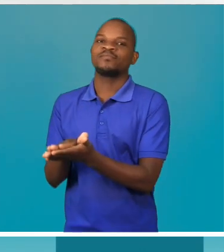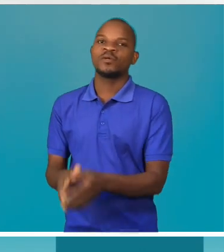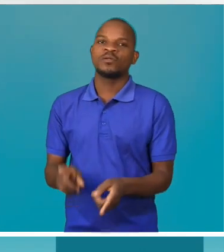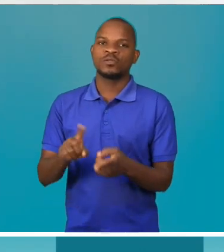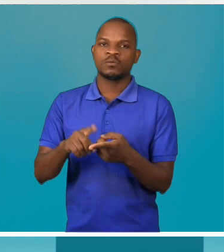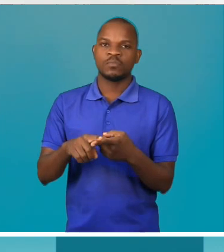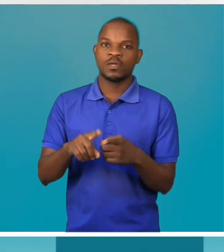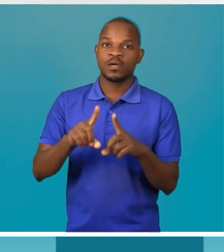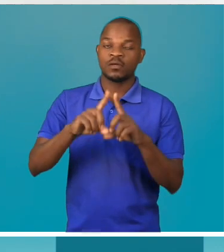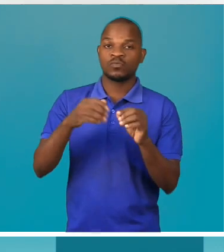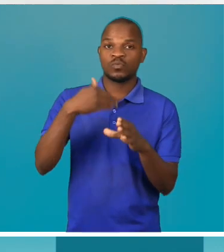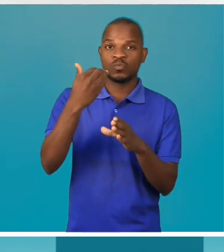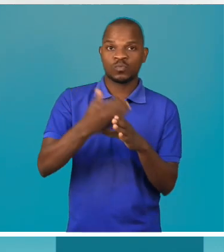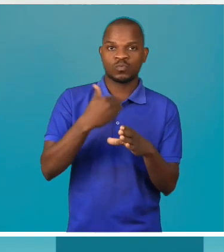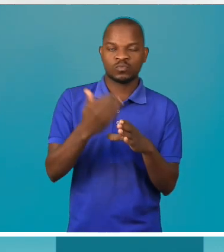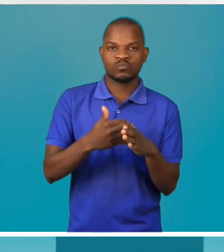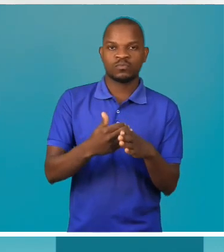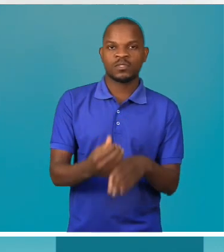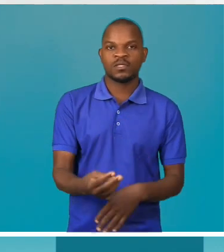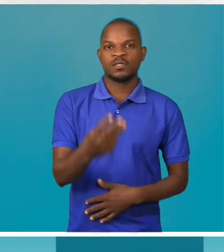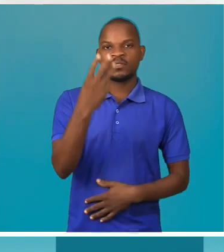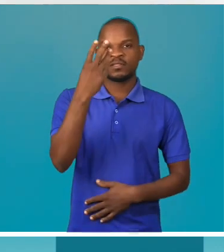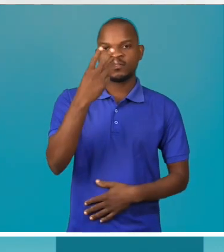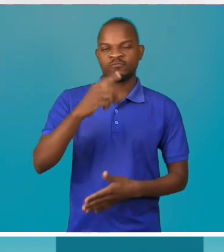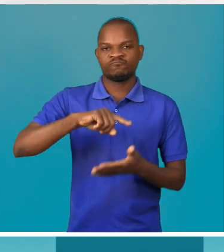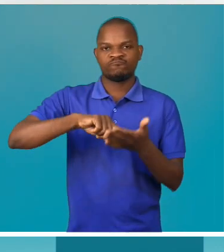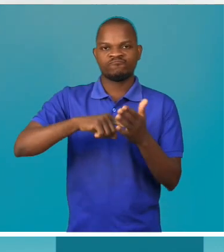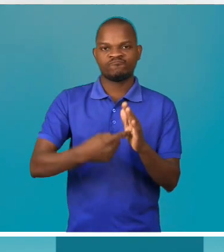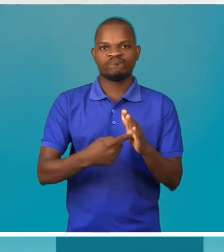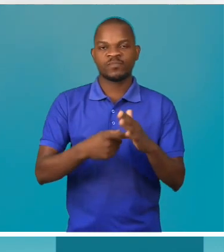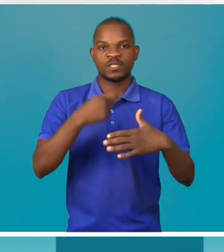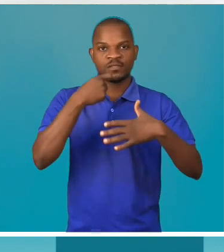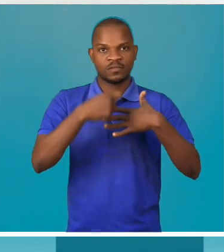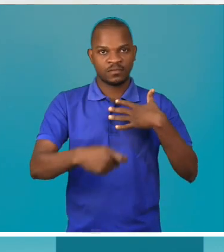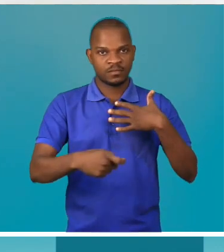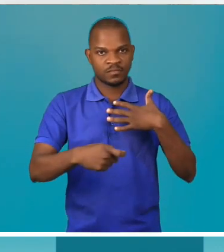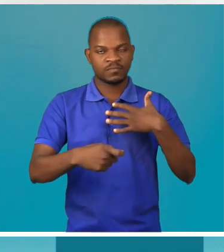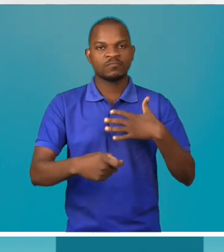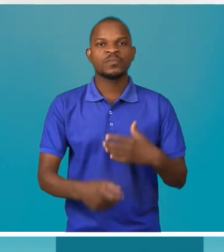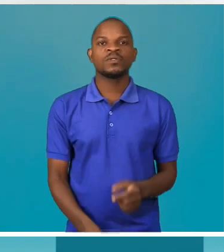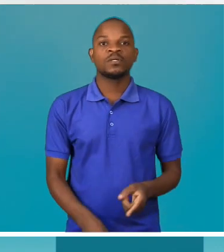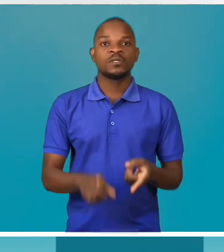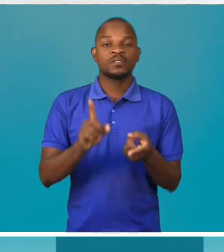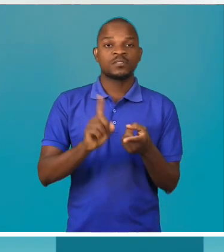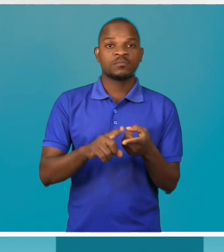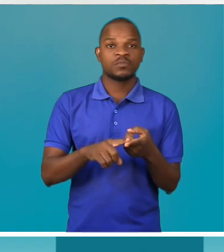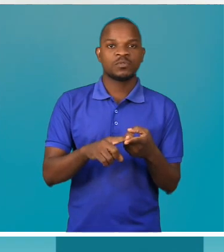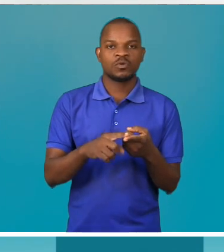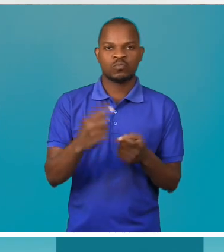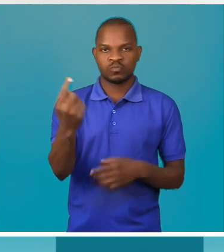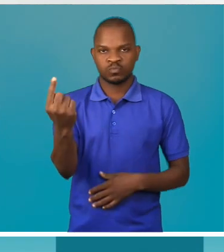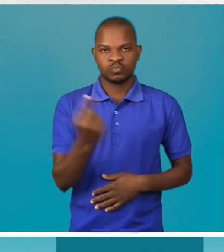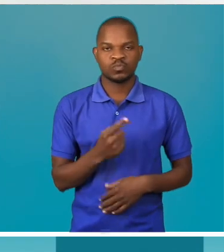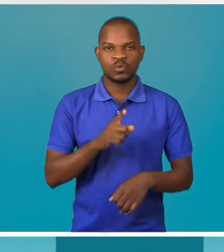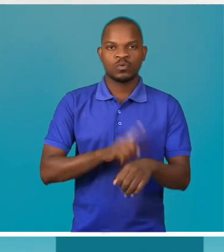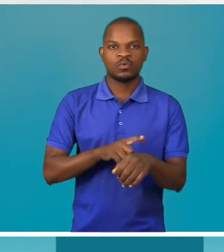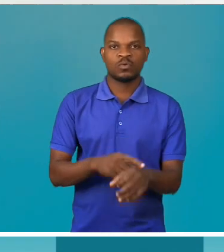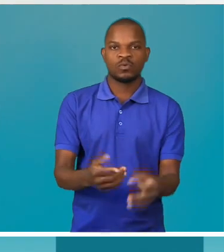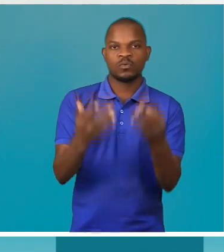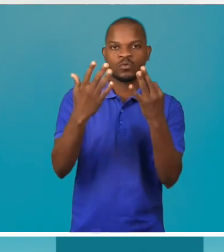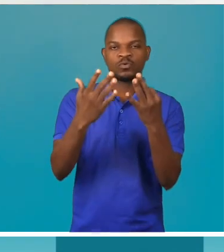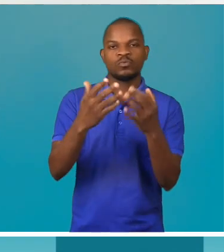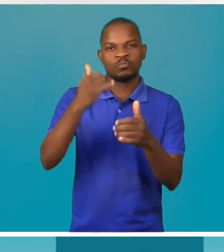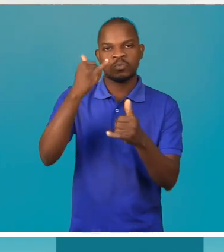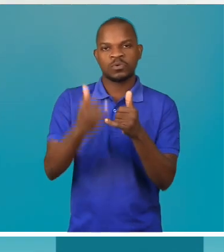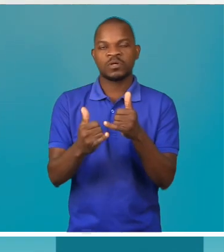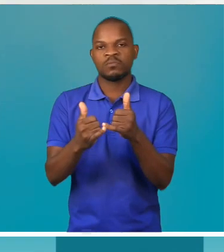coisas. Treinos são três dias por semana. Então, eu venho aqui às